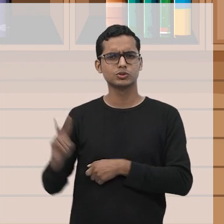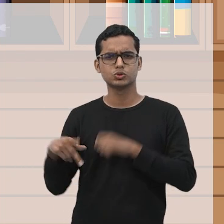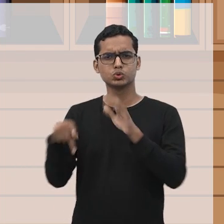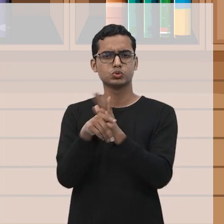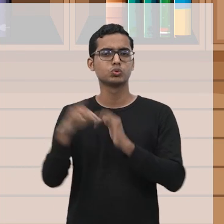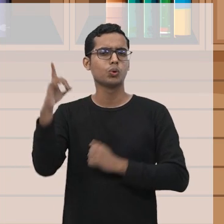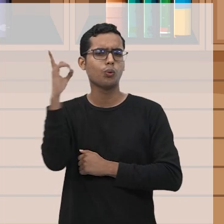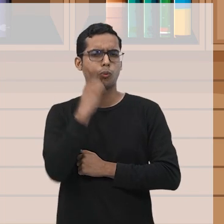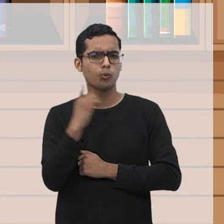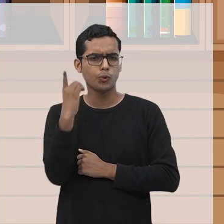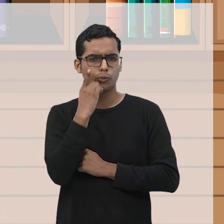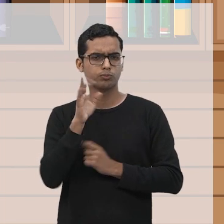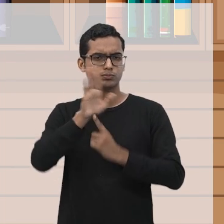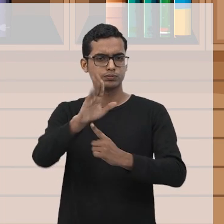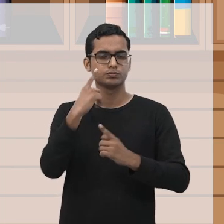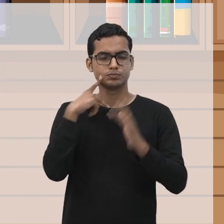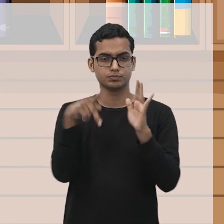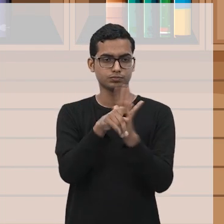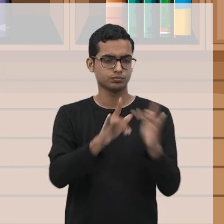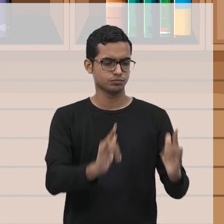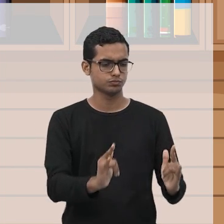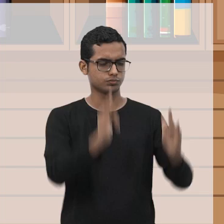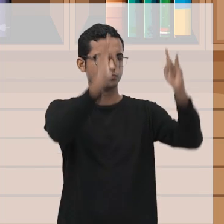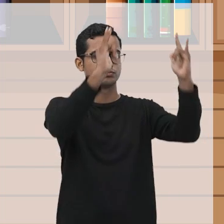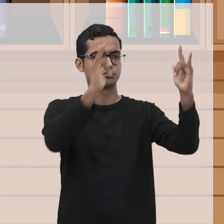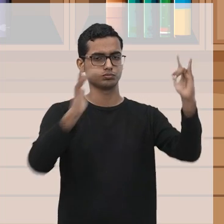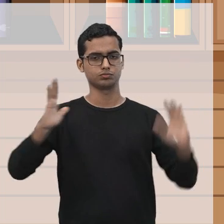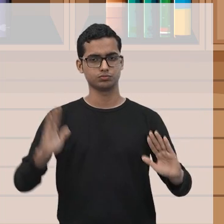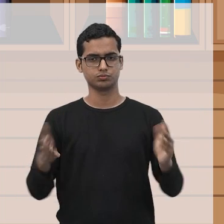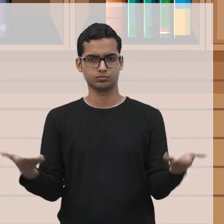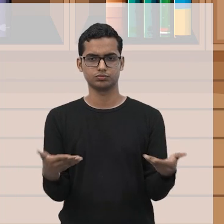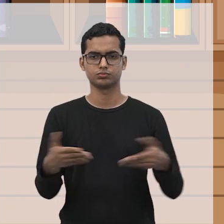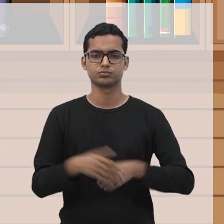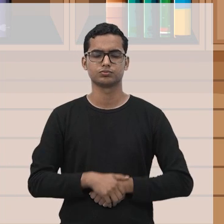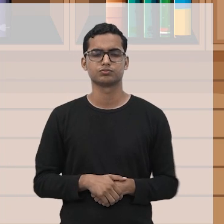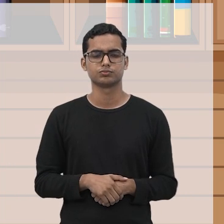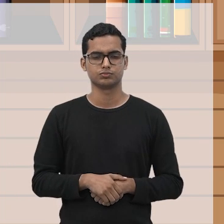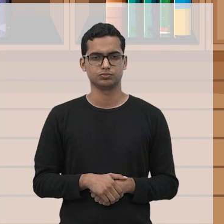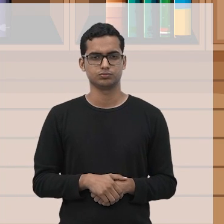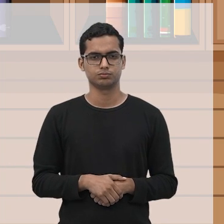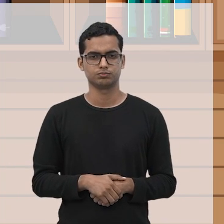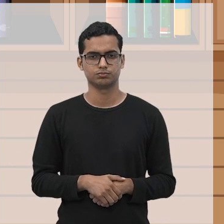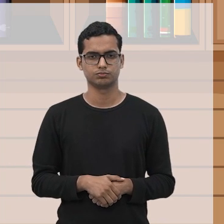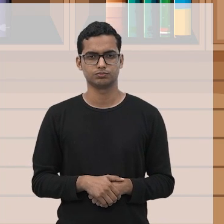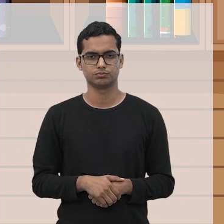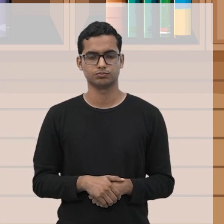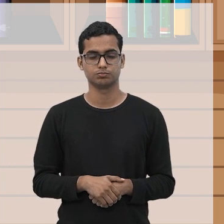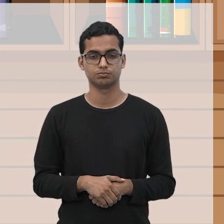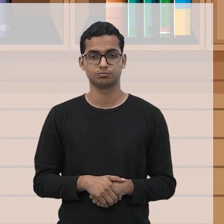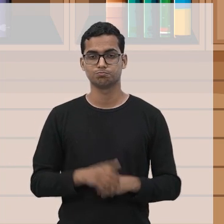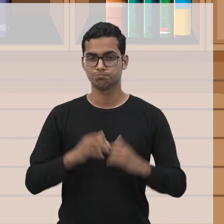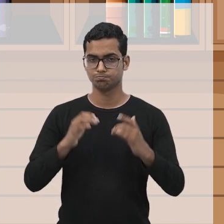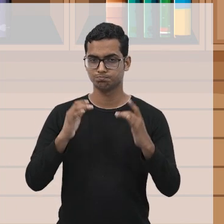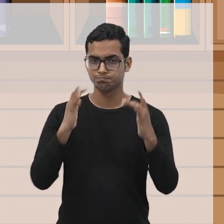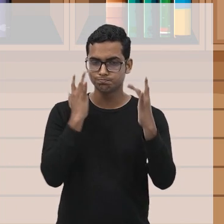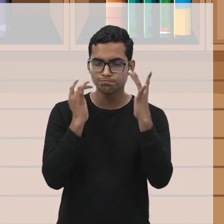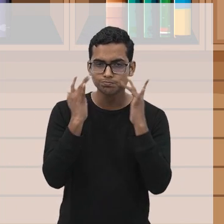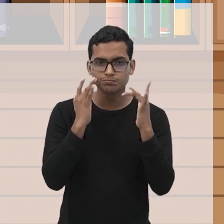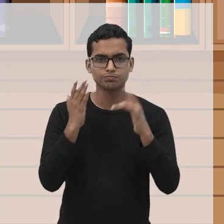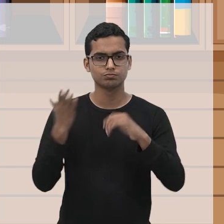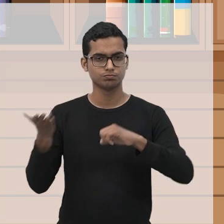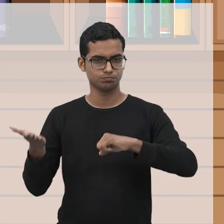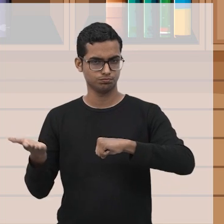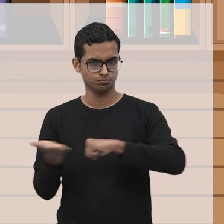cotidiano. Aí tem um apartamento da época atual, ou seja, é um teatro contemporâneo da época